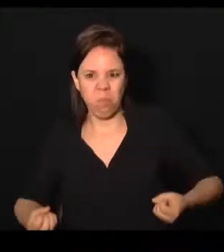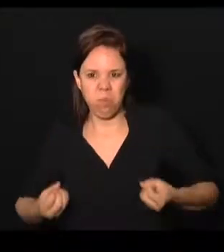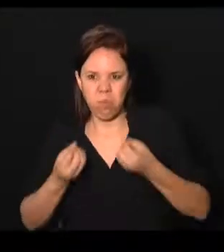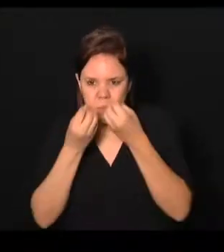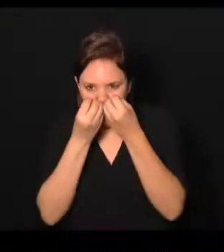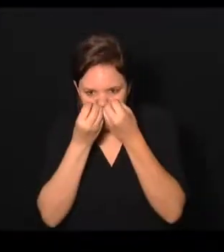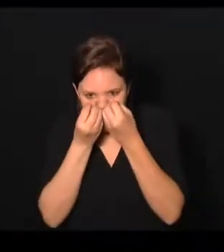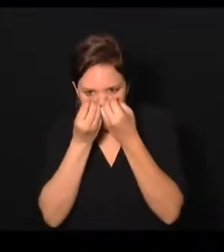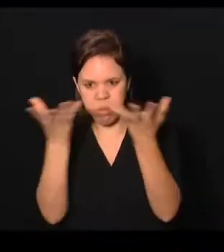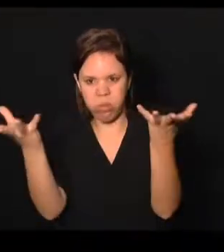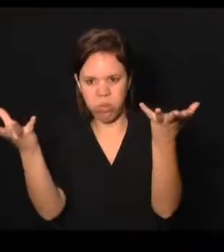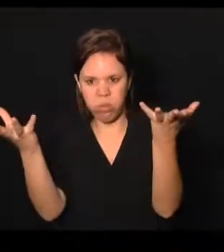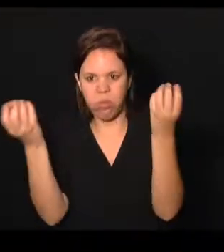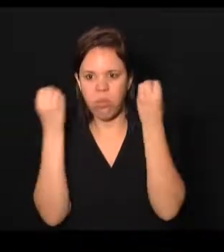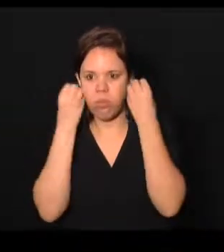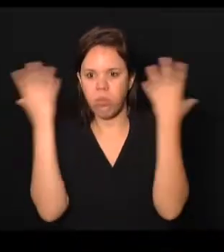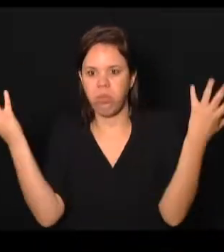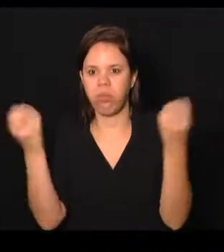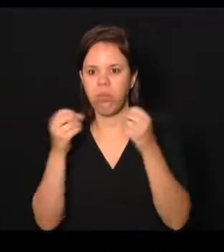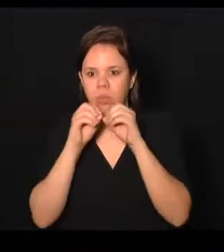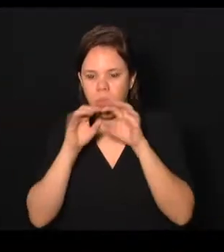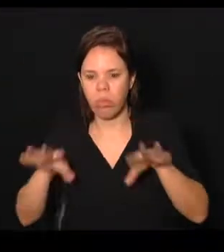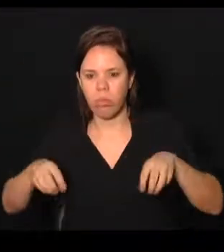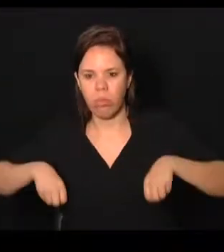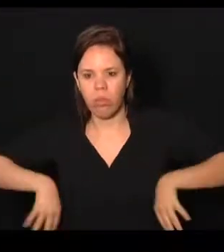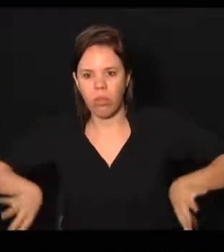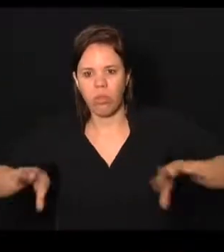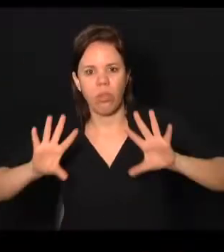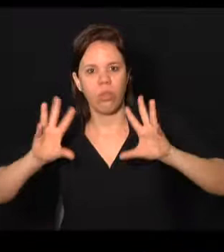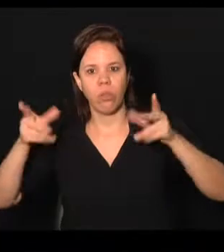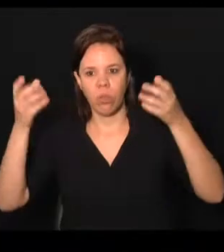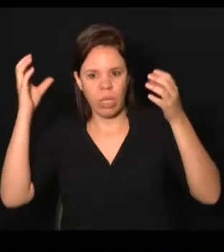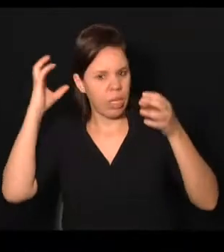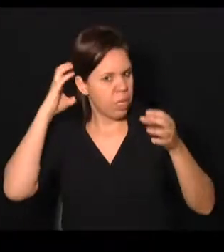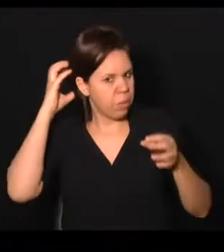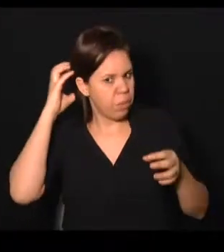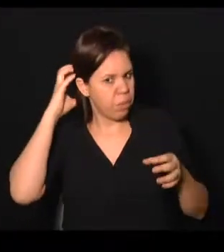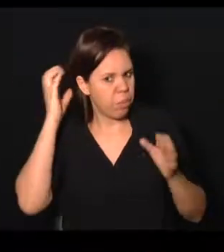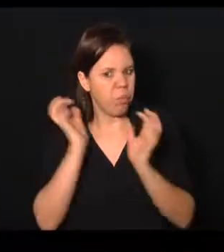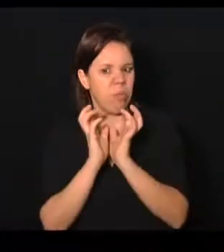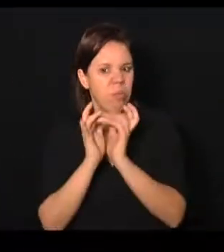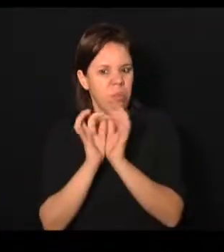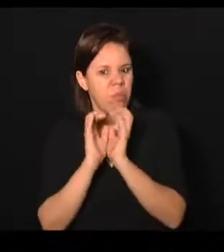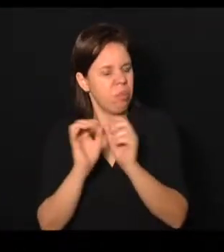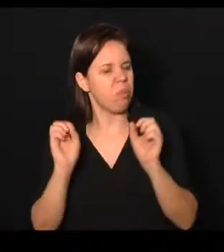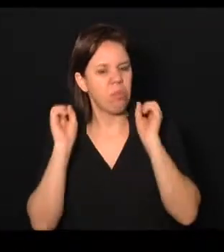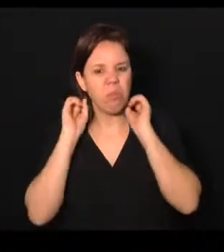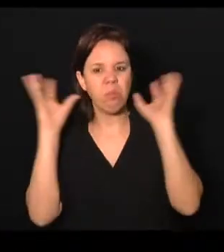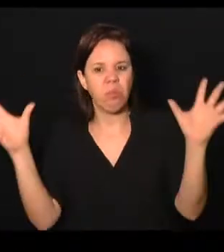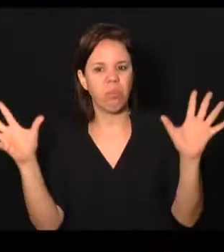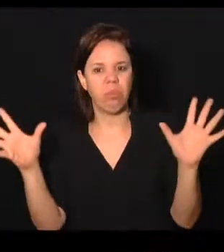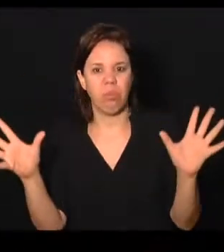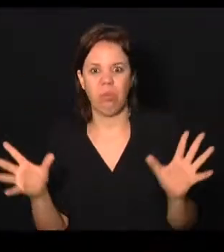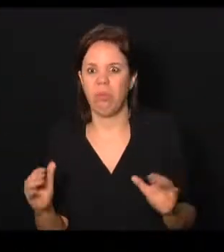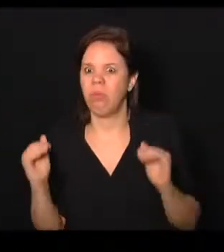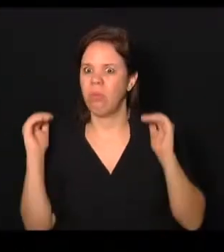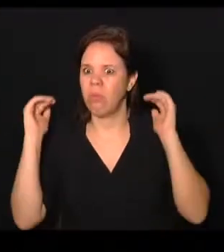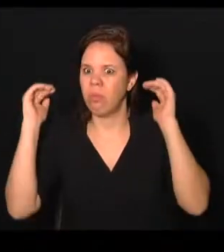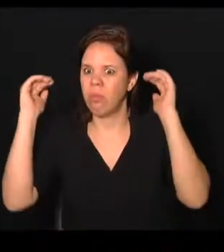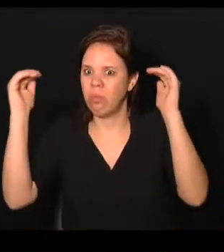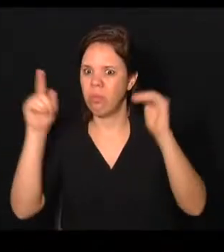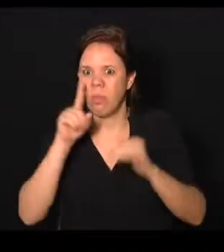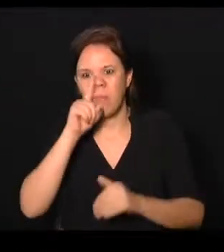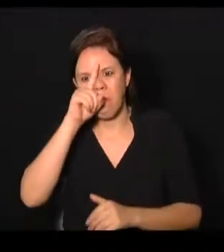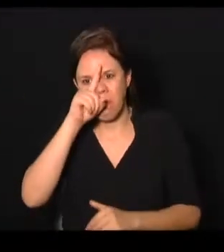em sítios anatômicos importantes, como, por exemplo, o cérebro, né, sistema nervoso central, é muito alta.